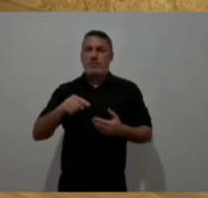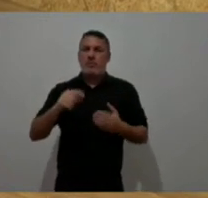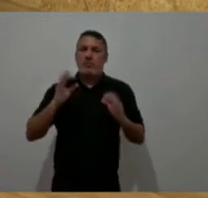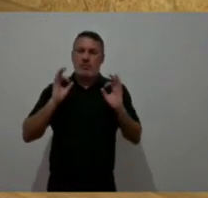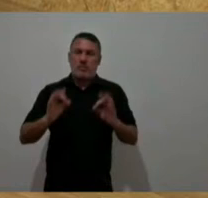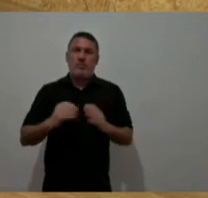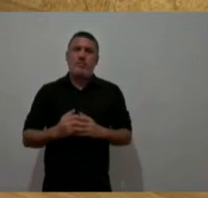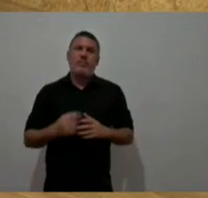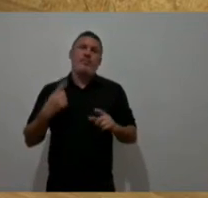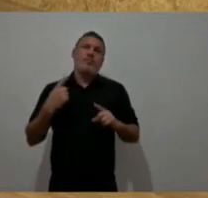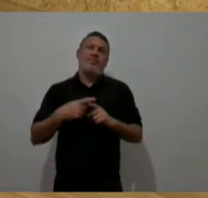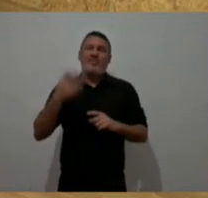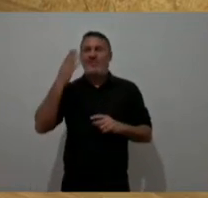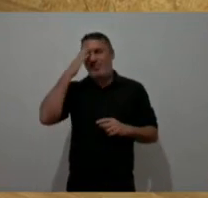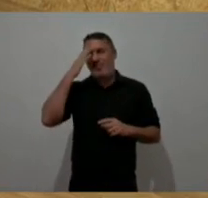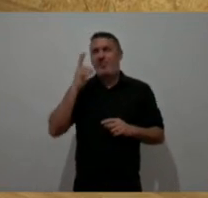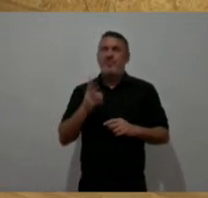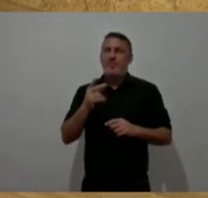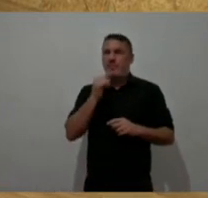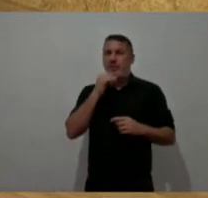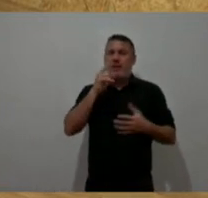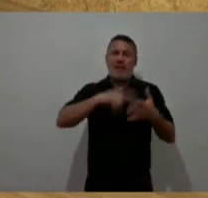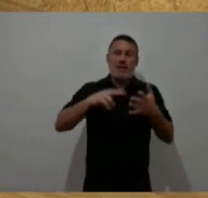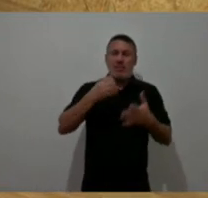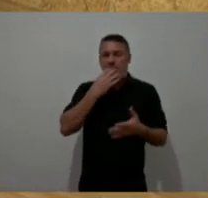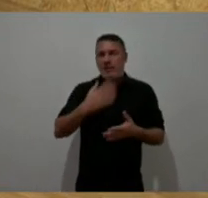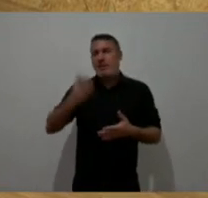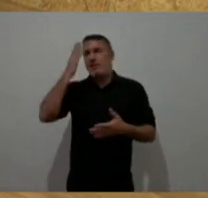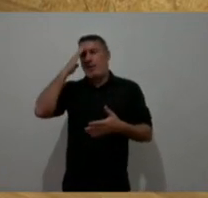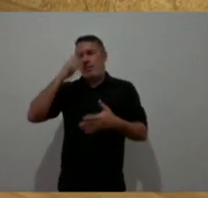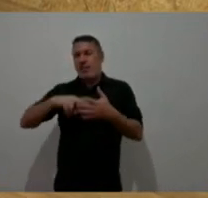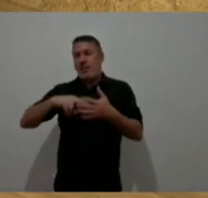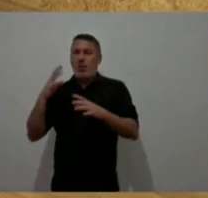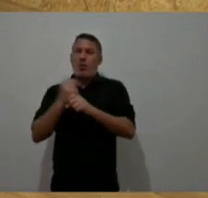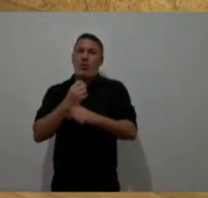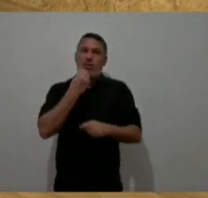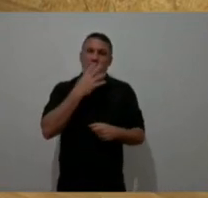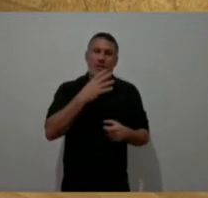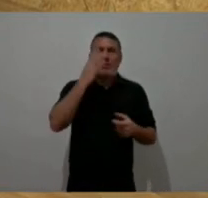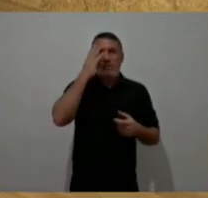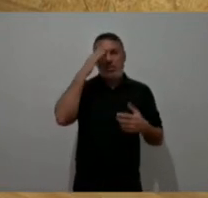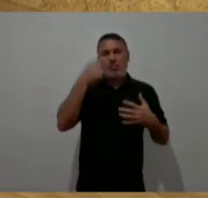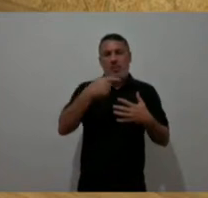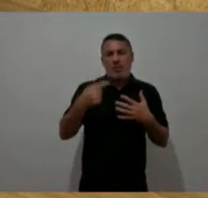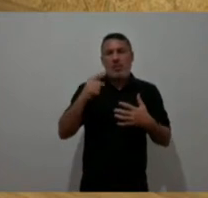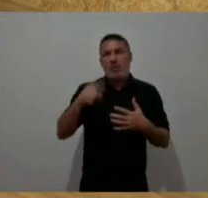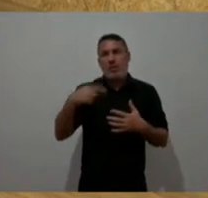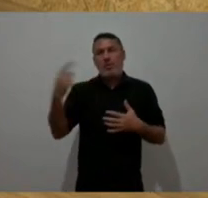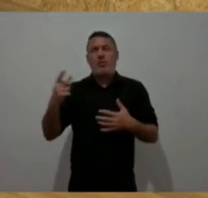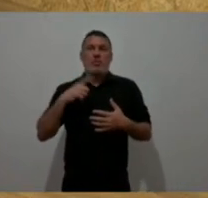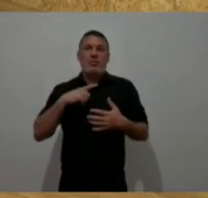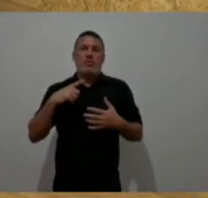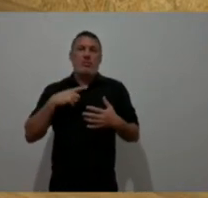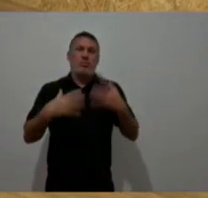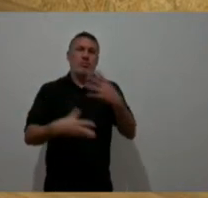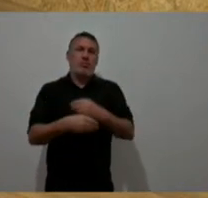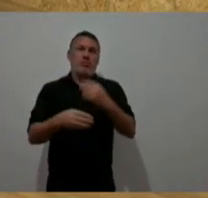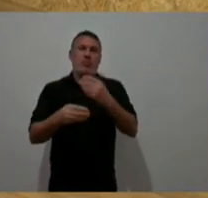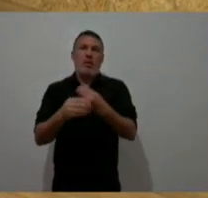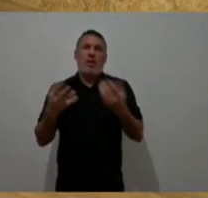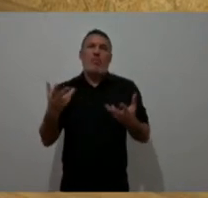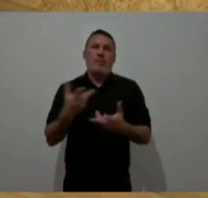gente precisa aprender a ler bem, a fazer conta direito e depois aprender as outras habilidades que nós precisamos. Então,